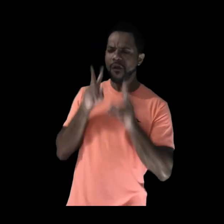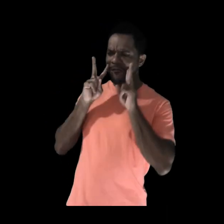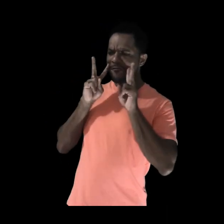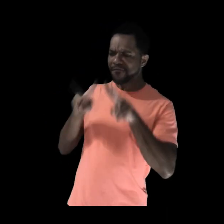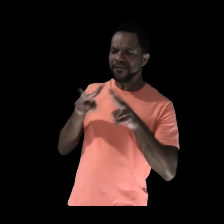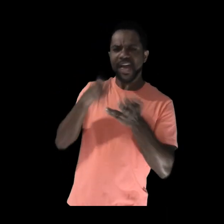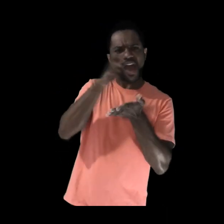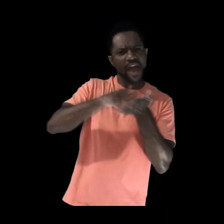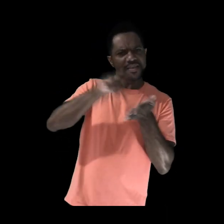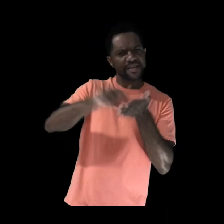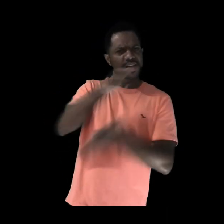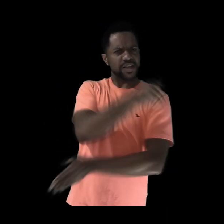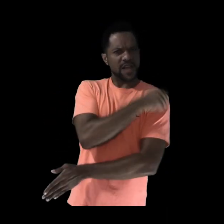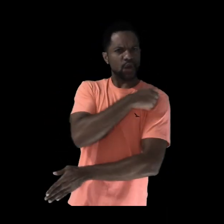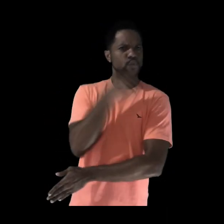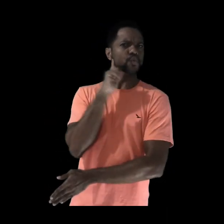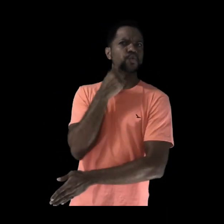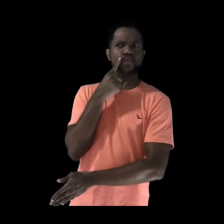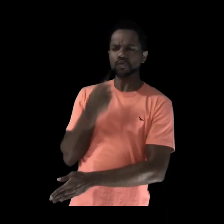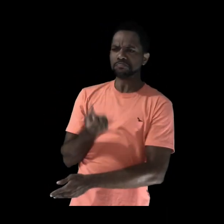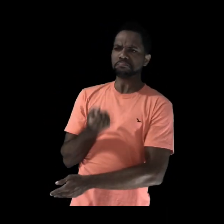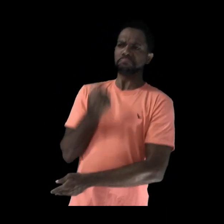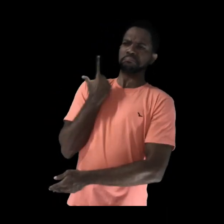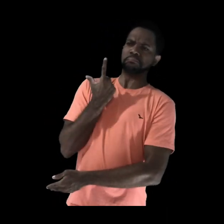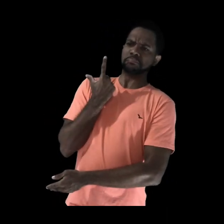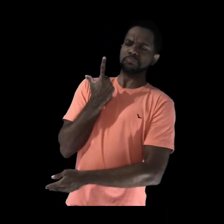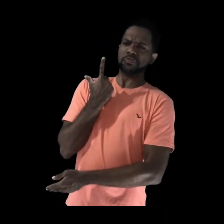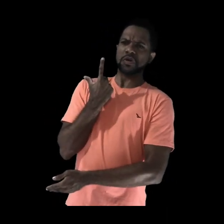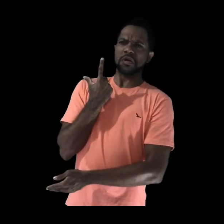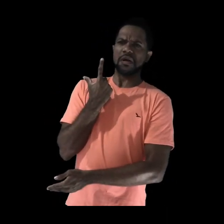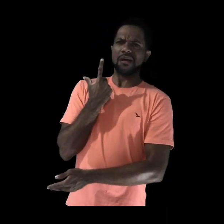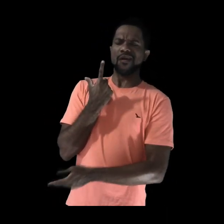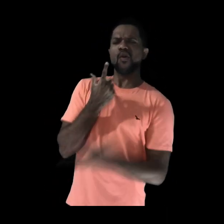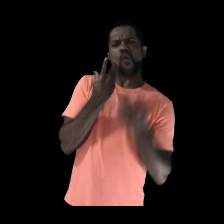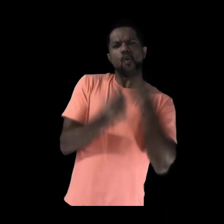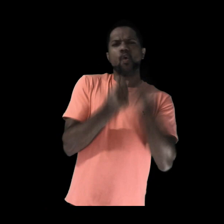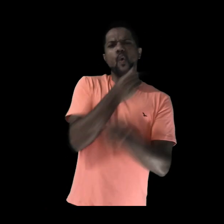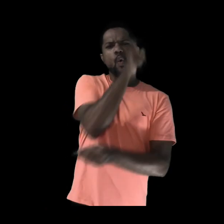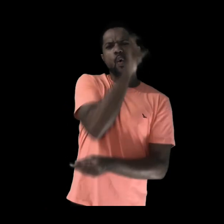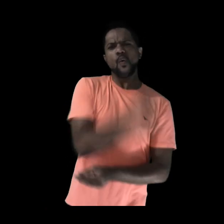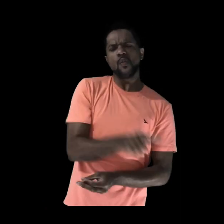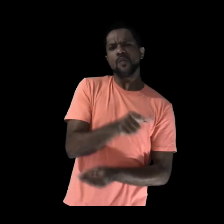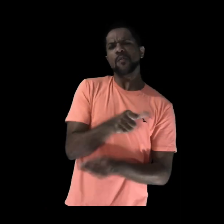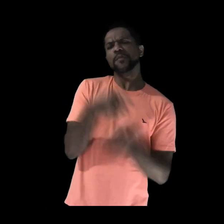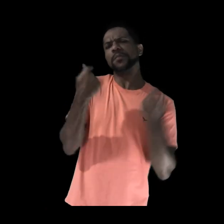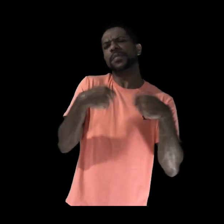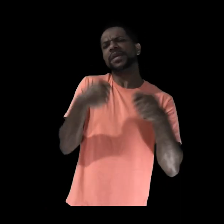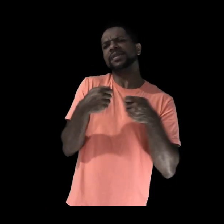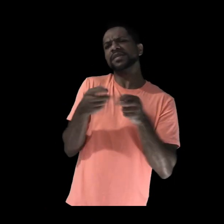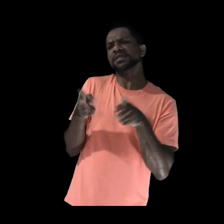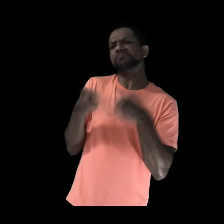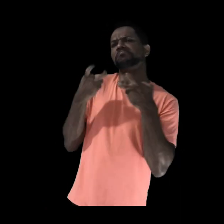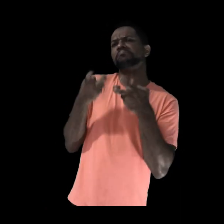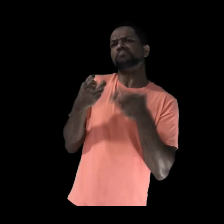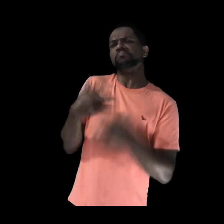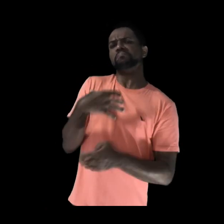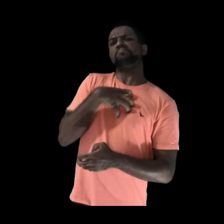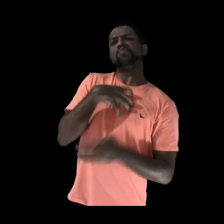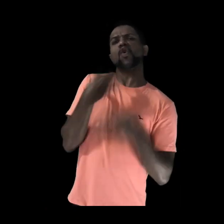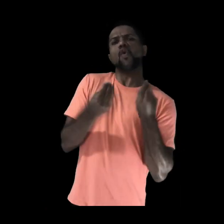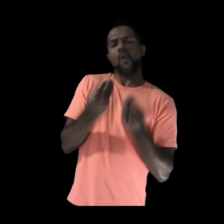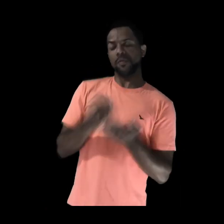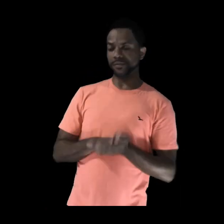com a escrita do aluno surdo ao corrigir alguma atividade? Porque é diferente isso daí, né? A língua do surdo, a primeira língua,